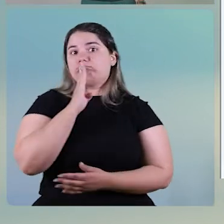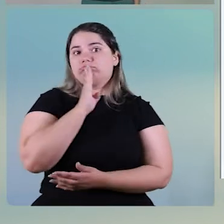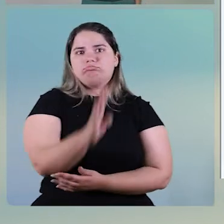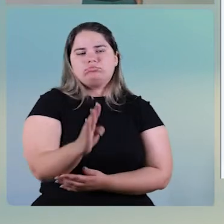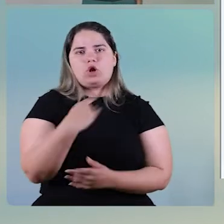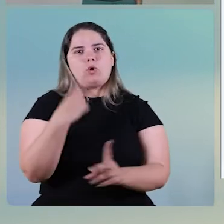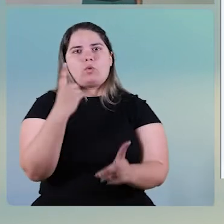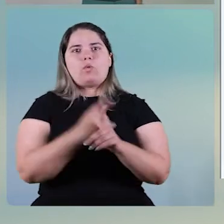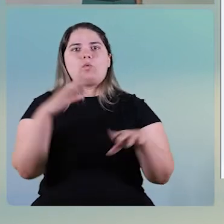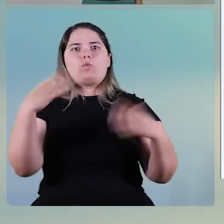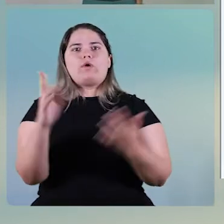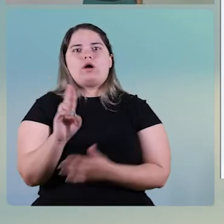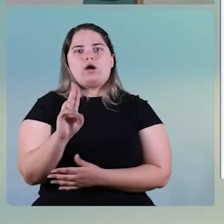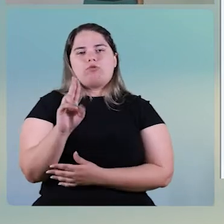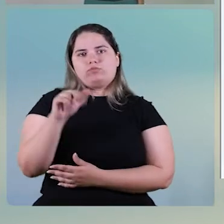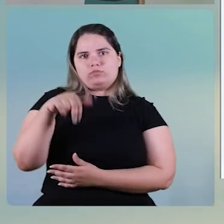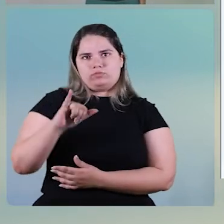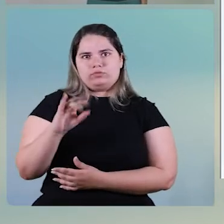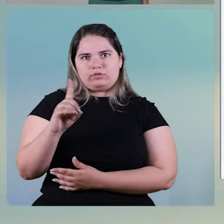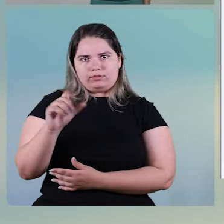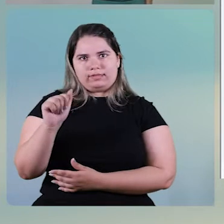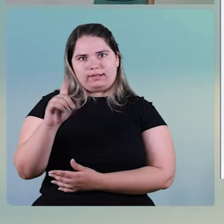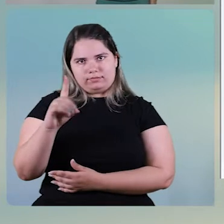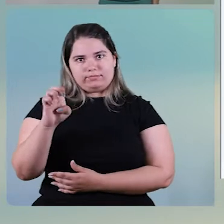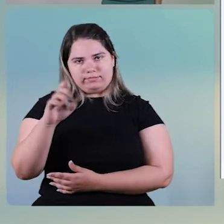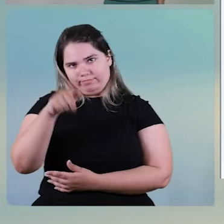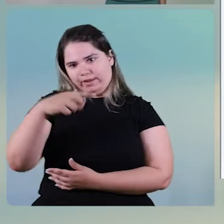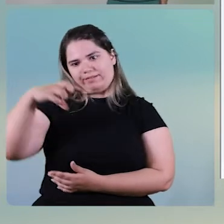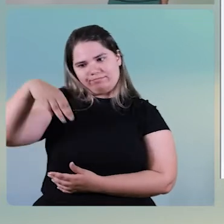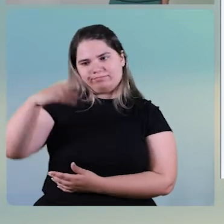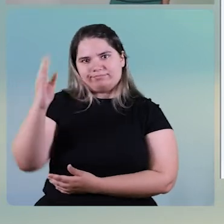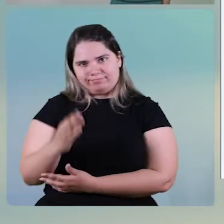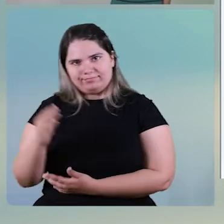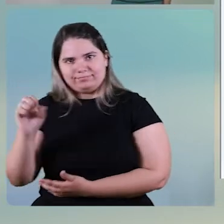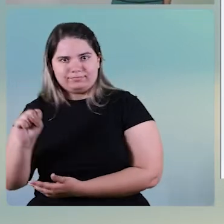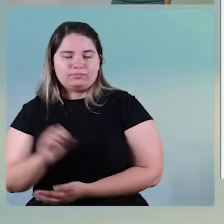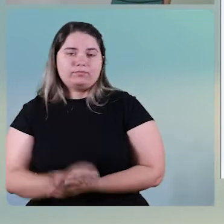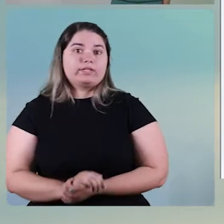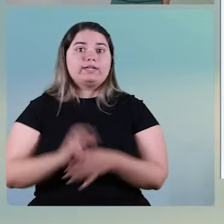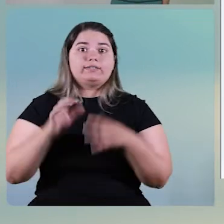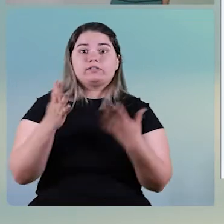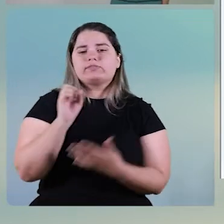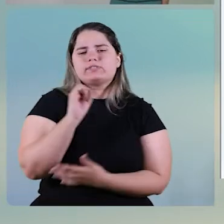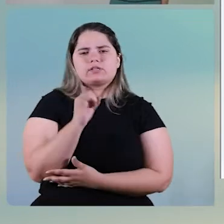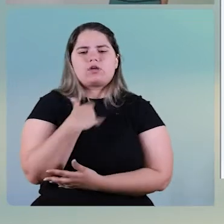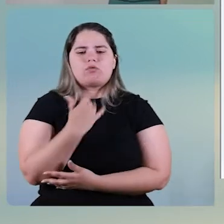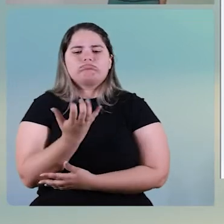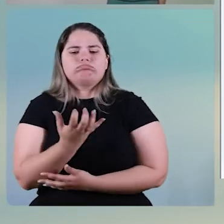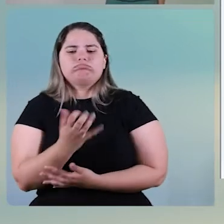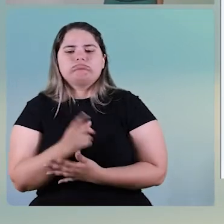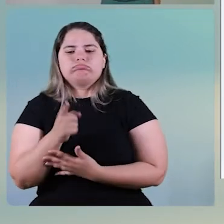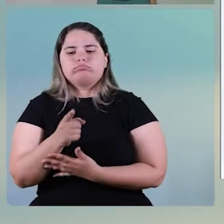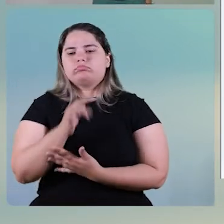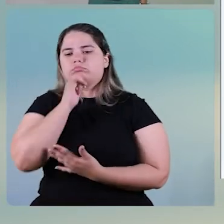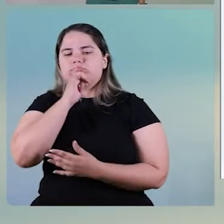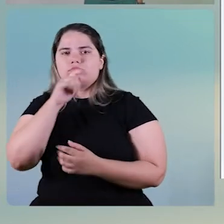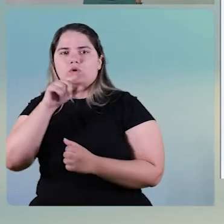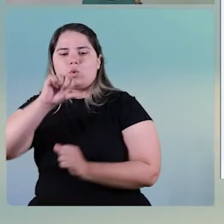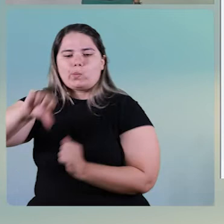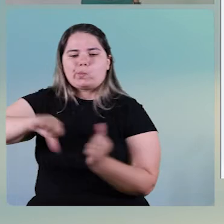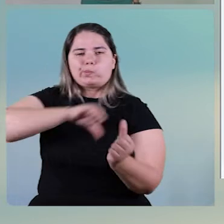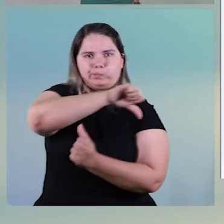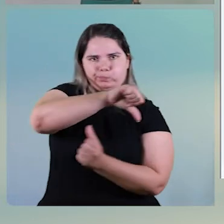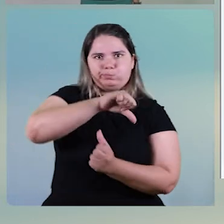você estava procurando. Se eu quiser transformar metro por segundo em quilômetro por hora, 15 metros por